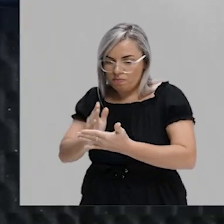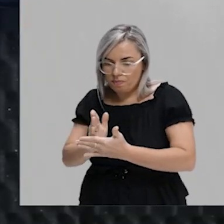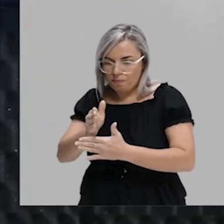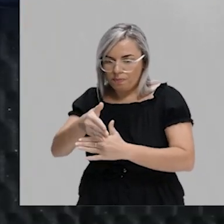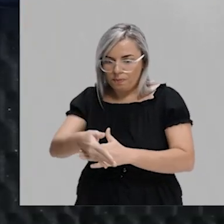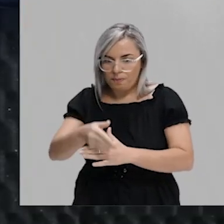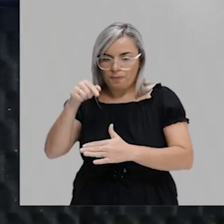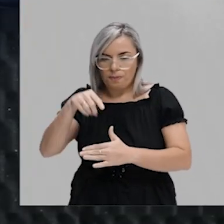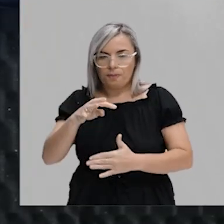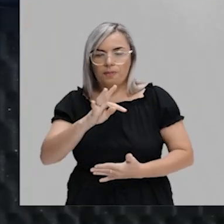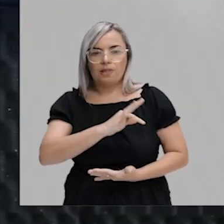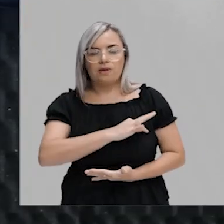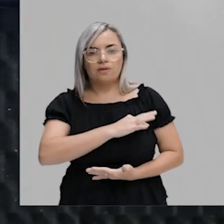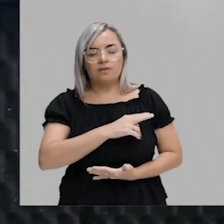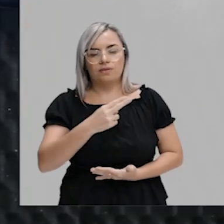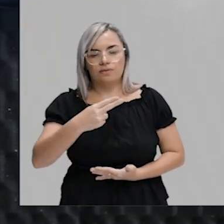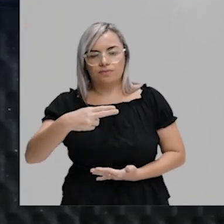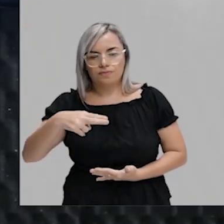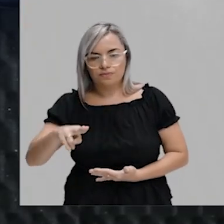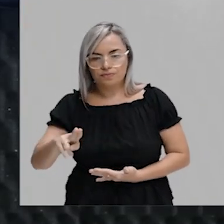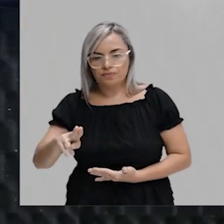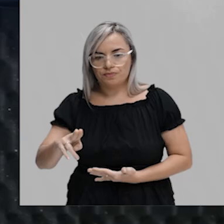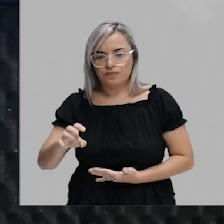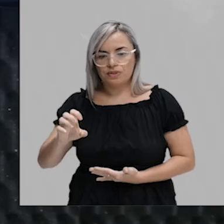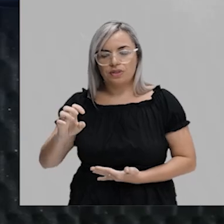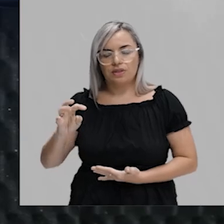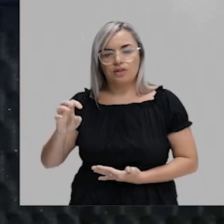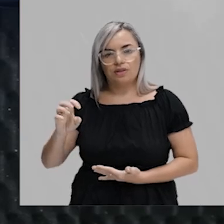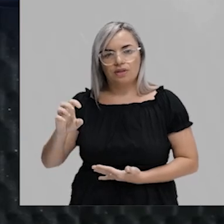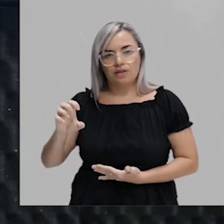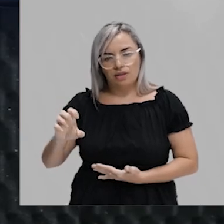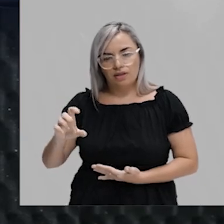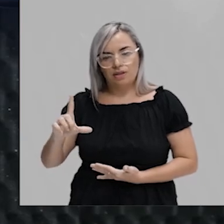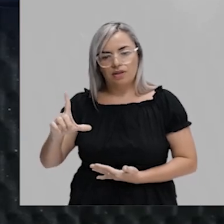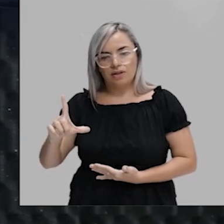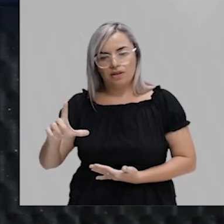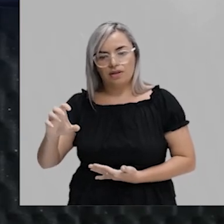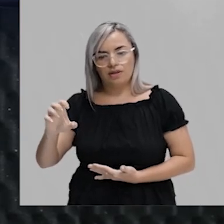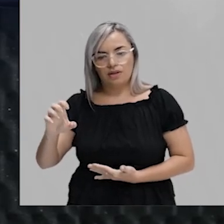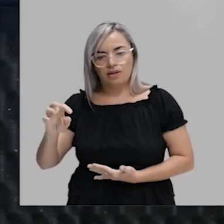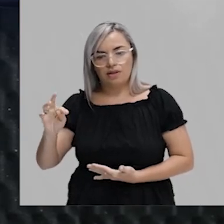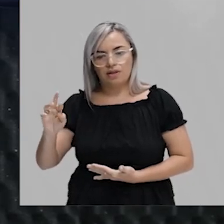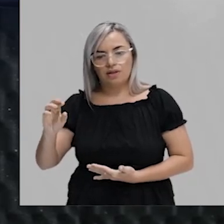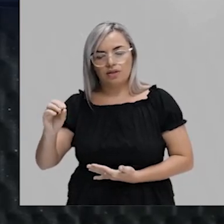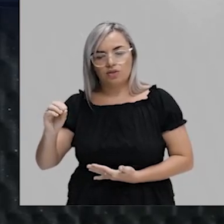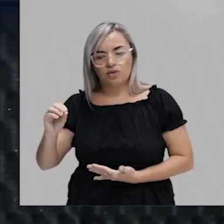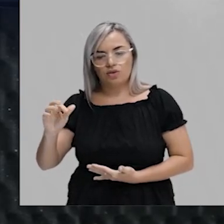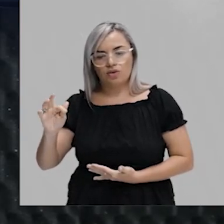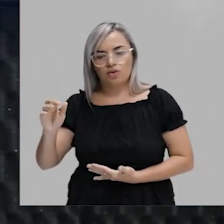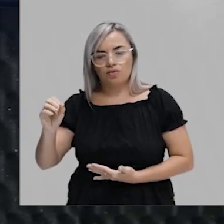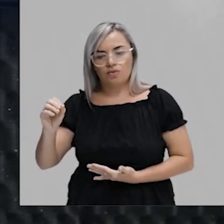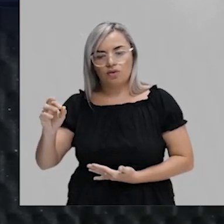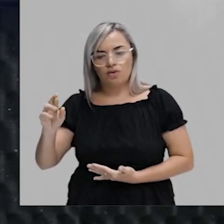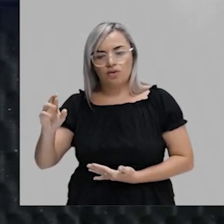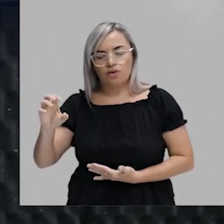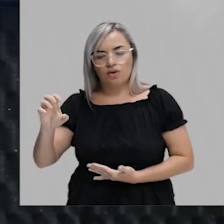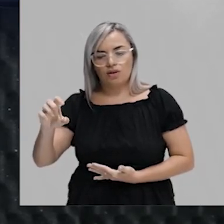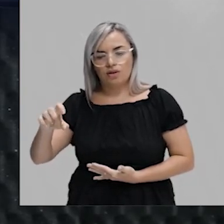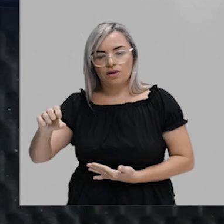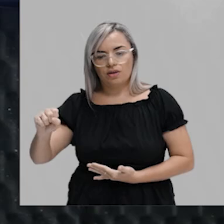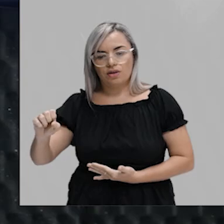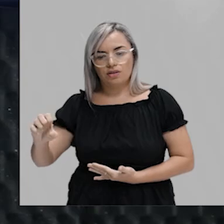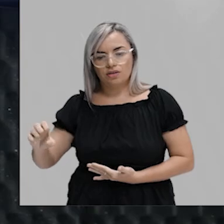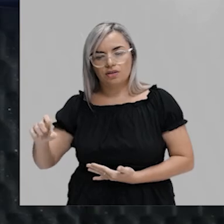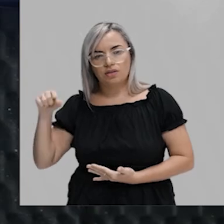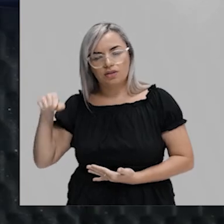molecular chamada de eletroforese, tá? Nós vamos fazer a cuba de eletroforese. O que é a